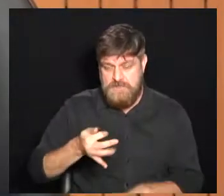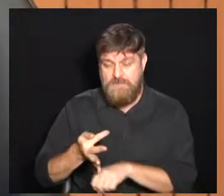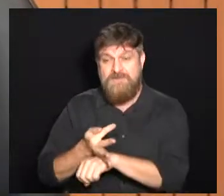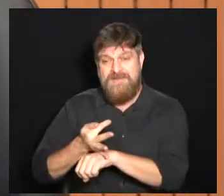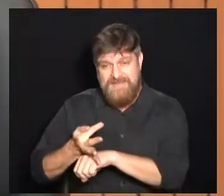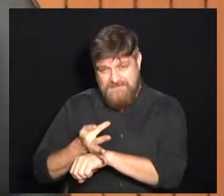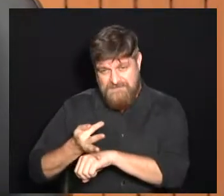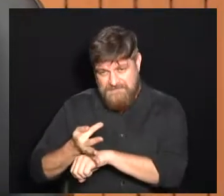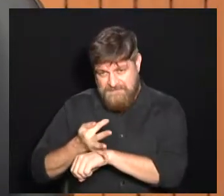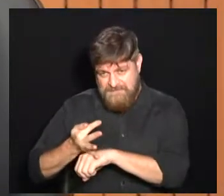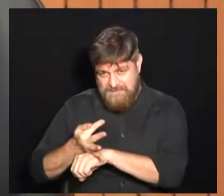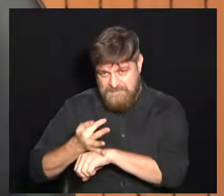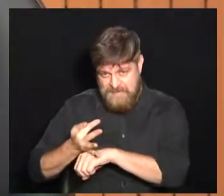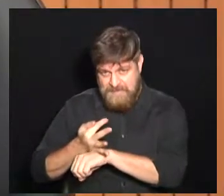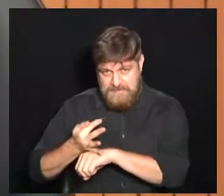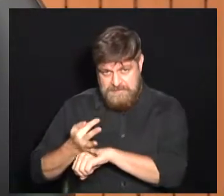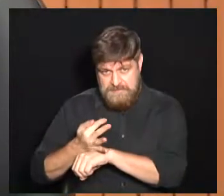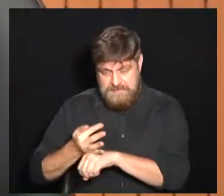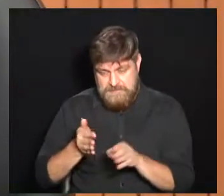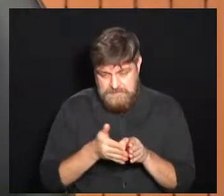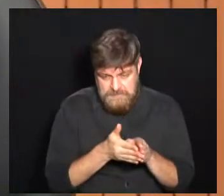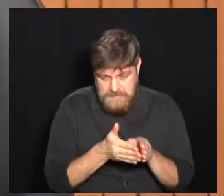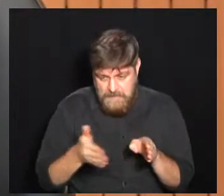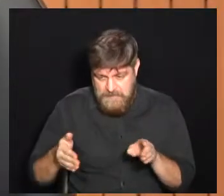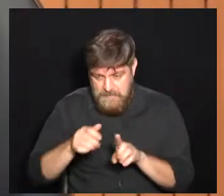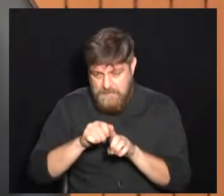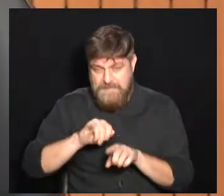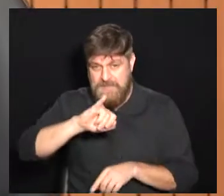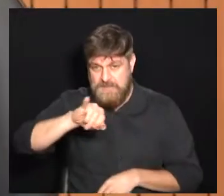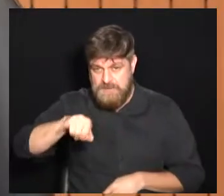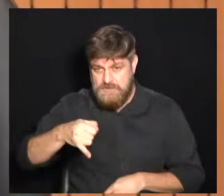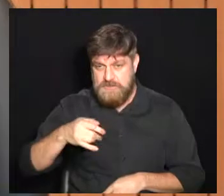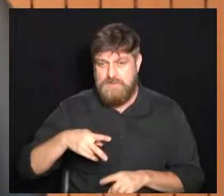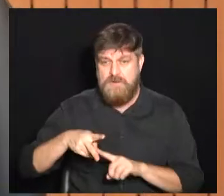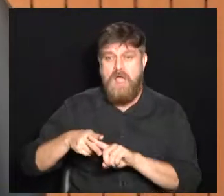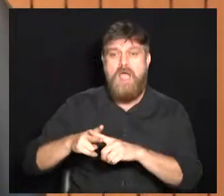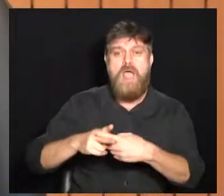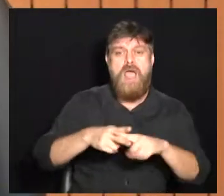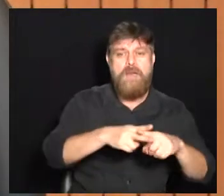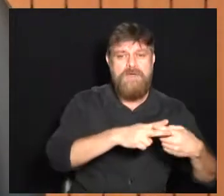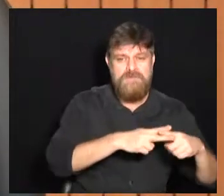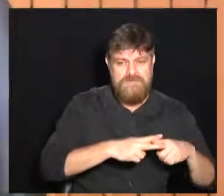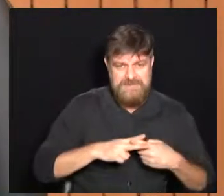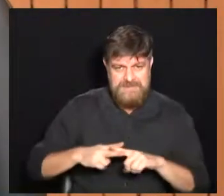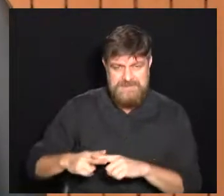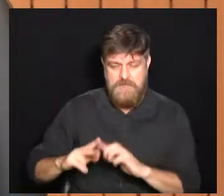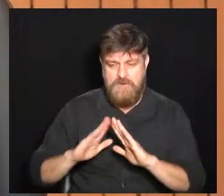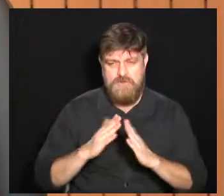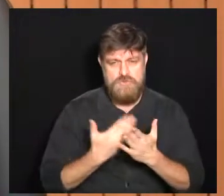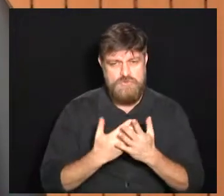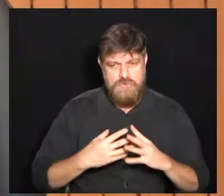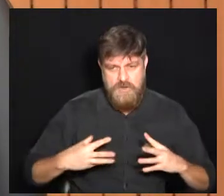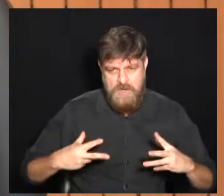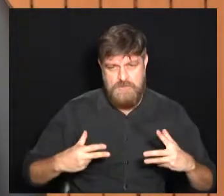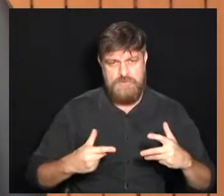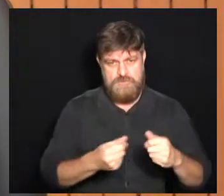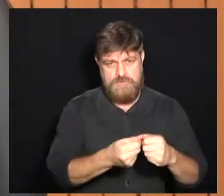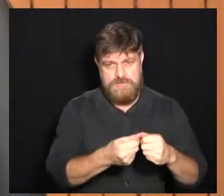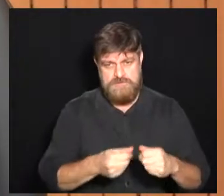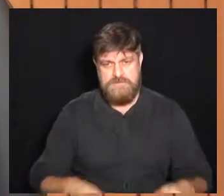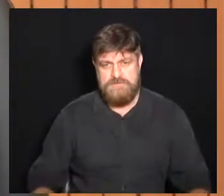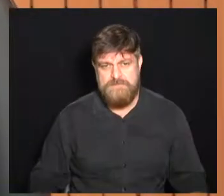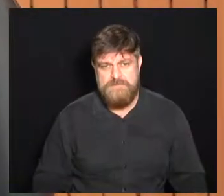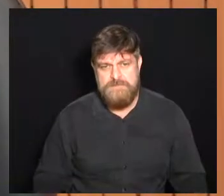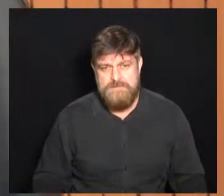aulas, que são férias escolares, nós realizamos a manutenção de todas as nossas escolas, e isso foi feito.